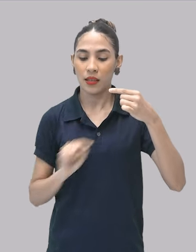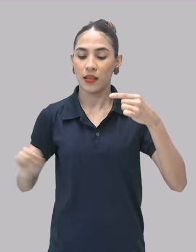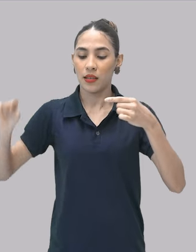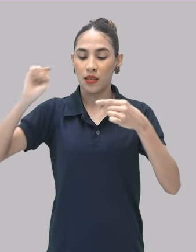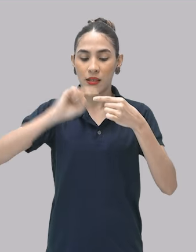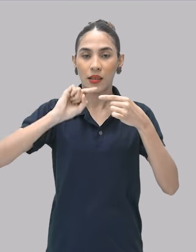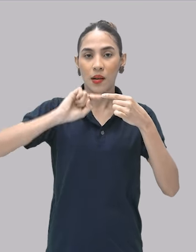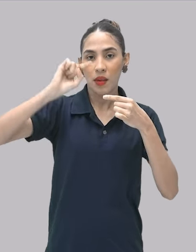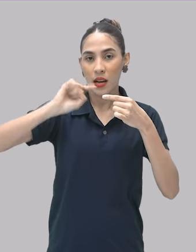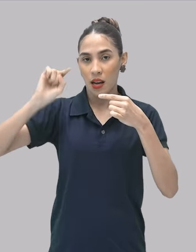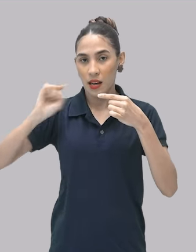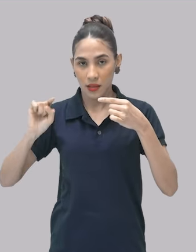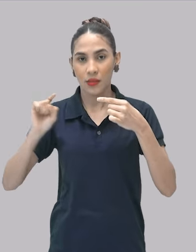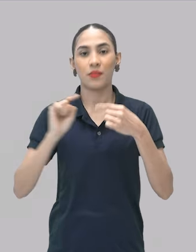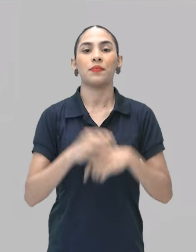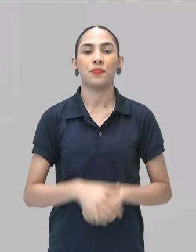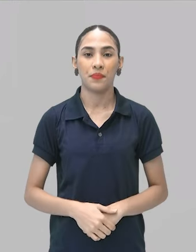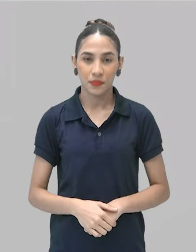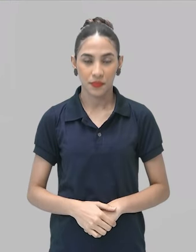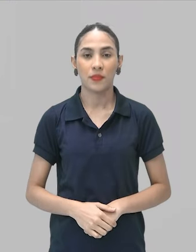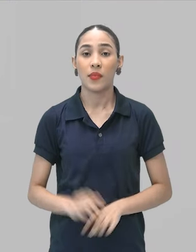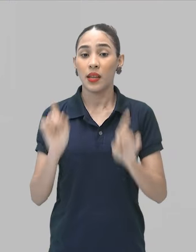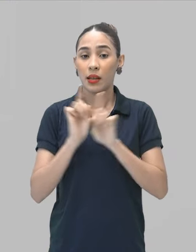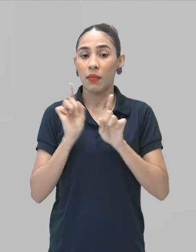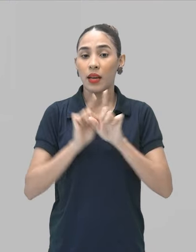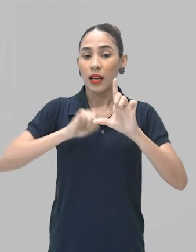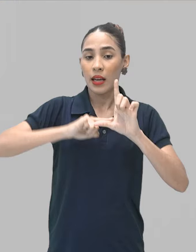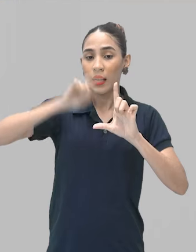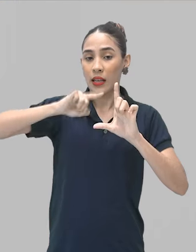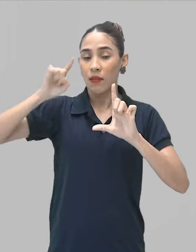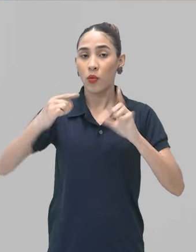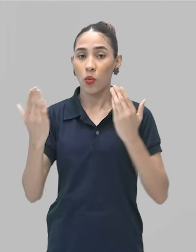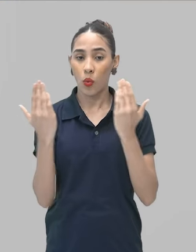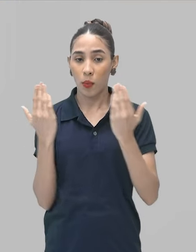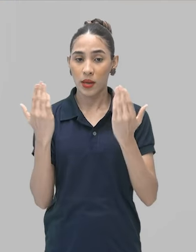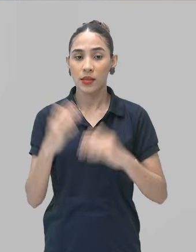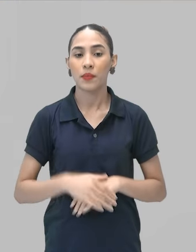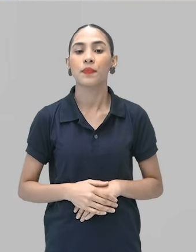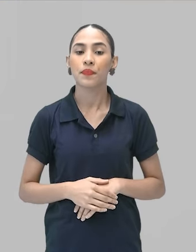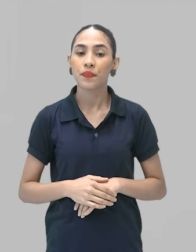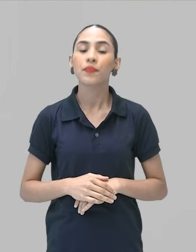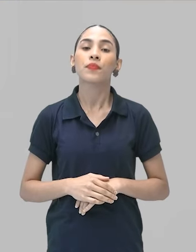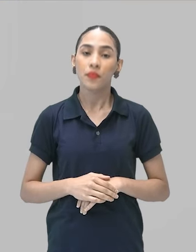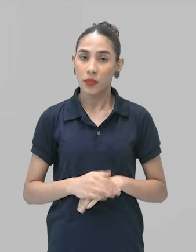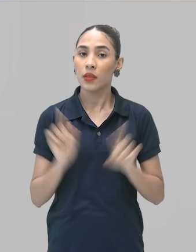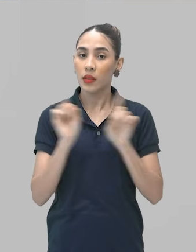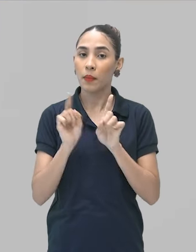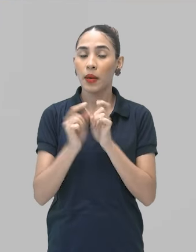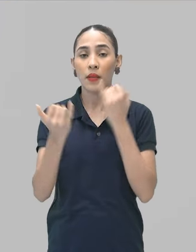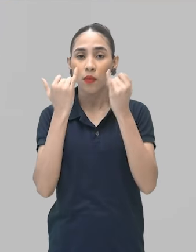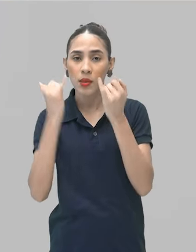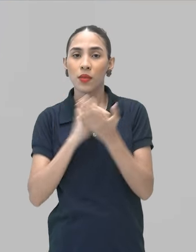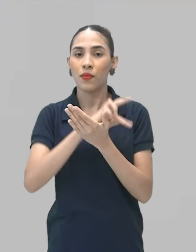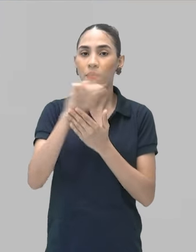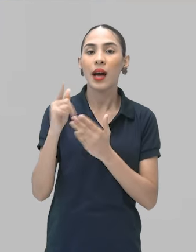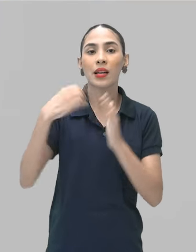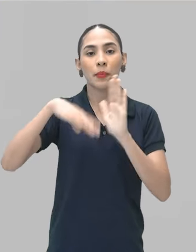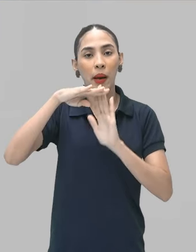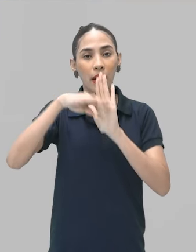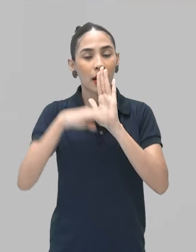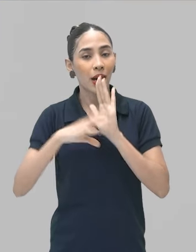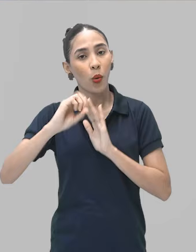com o todo, o círculo. Gráficos de comparação confrontam dados entre várias categorias